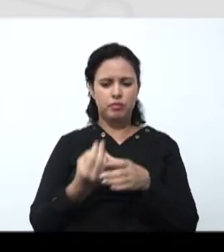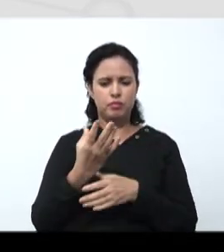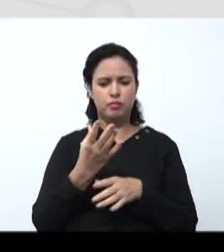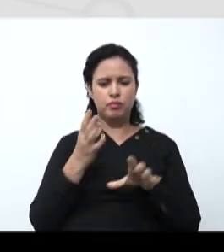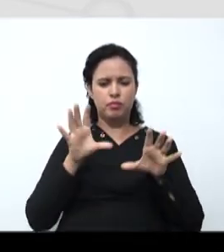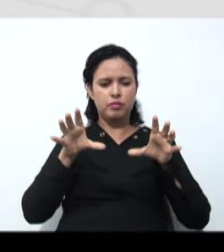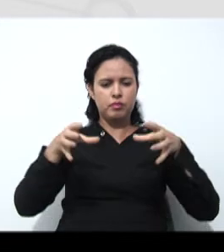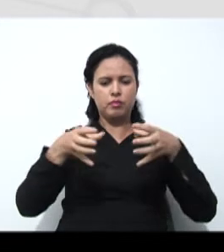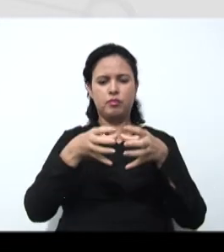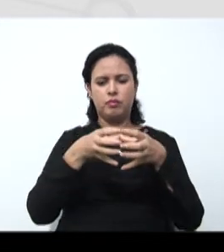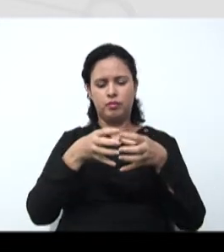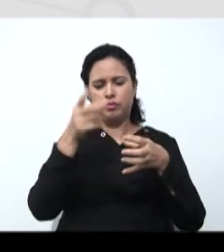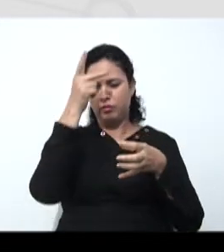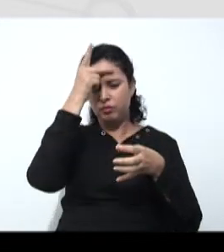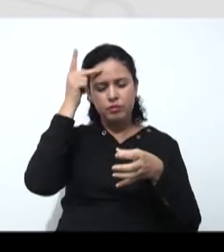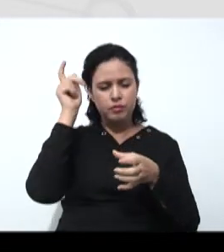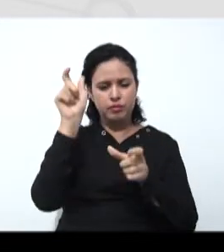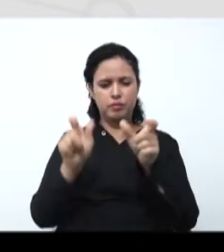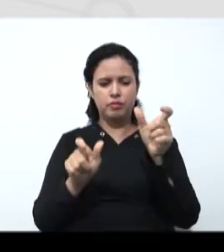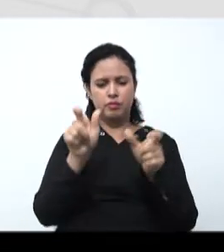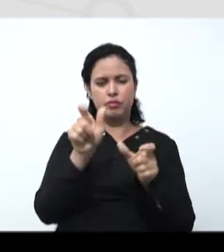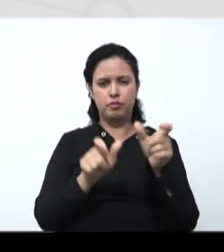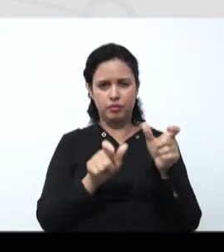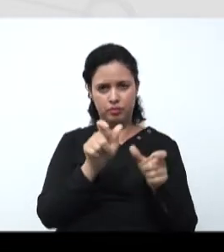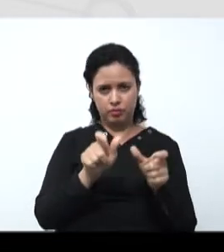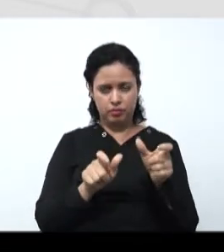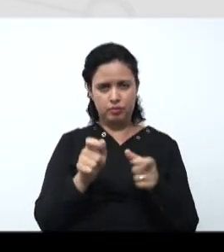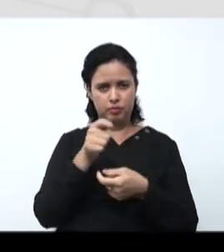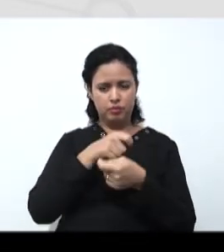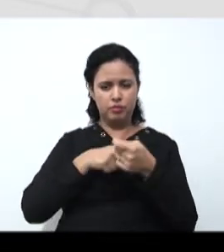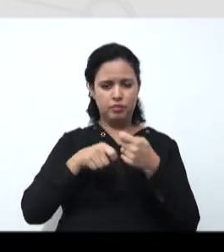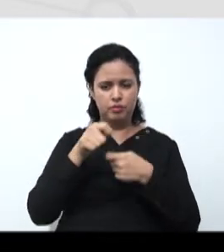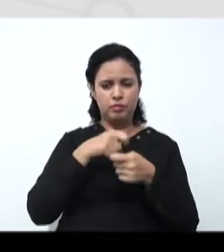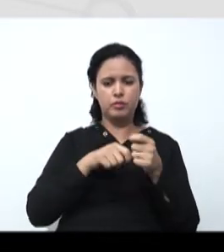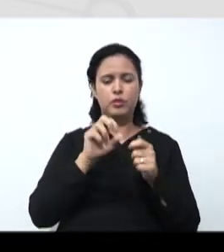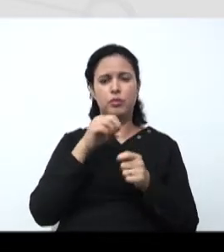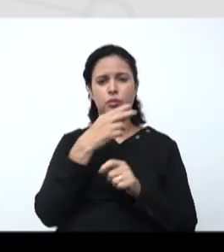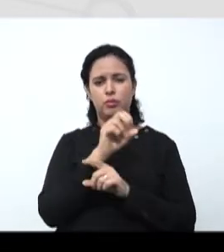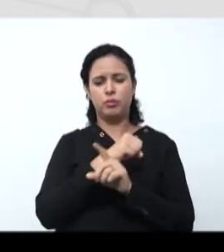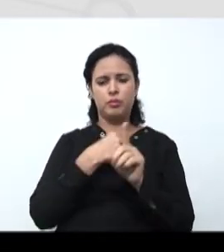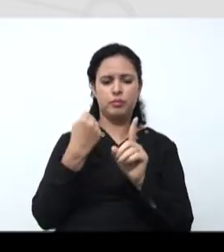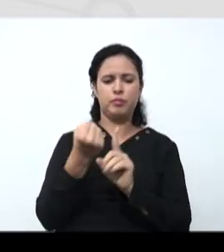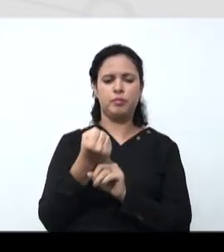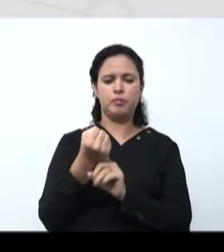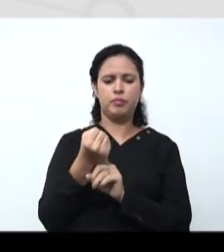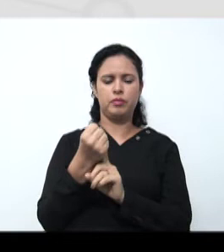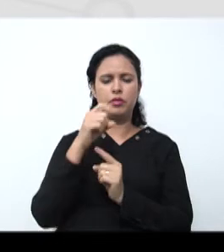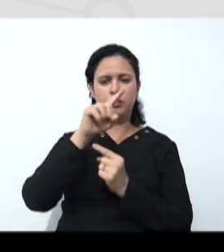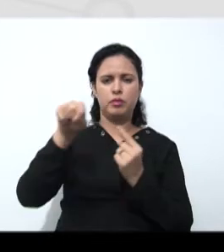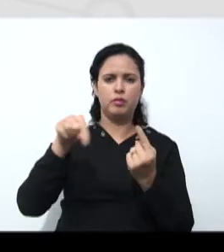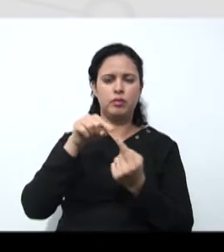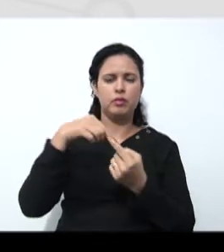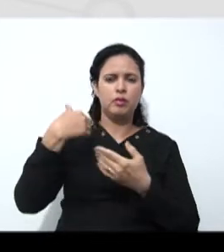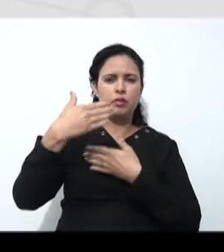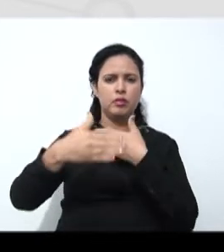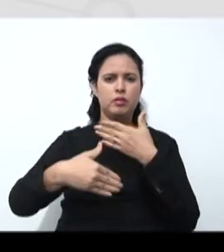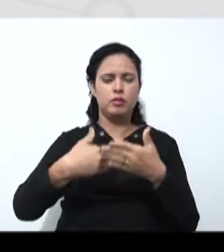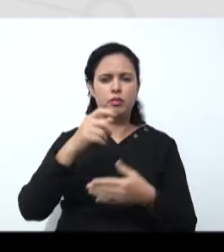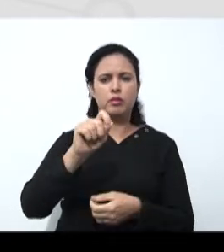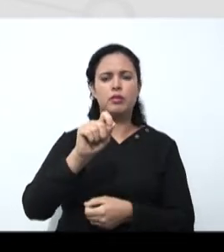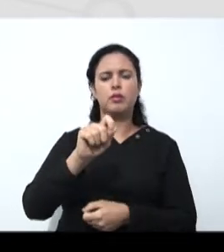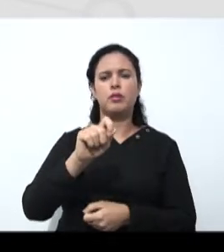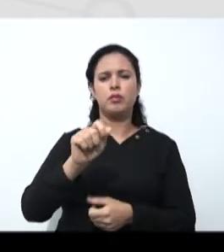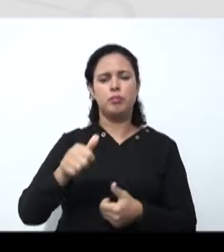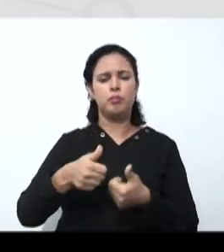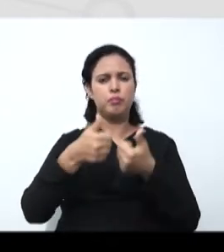constituídas por membros de determinado grupo econômico ou social que objetiva desempenhar um